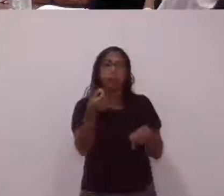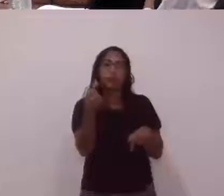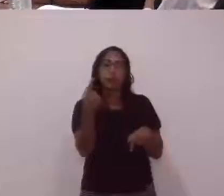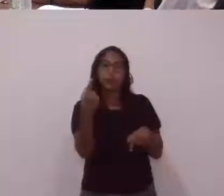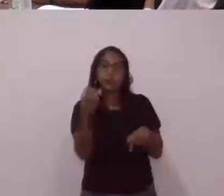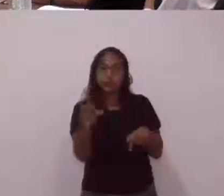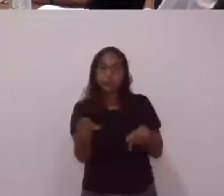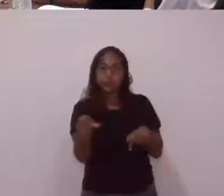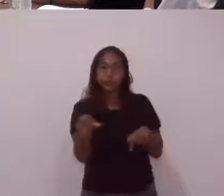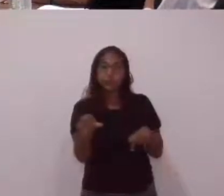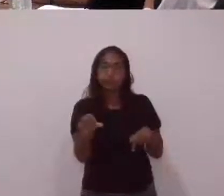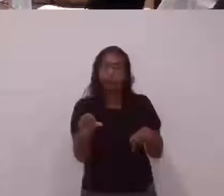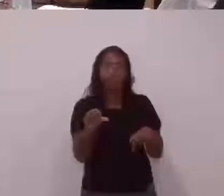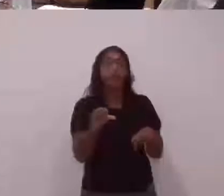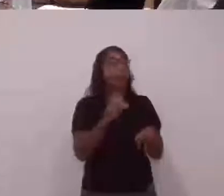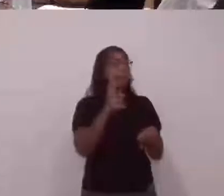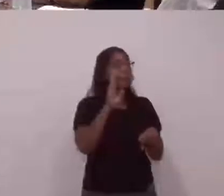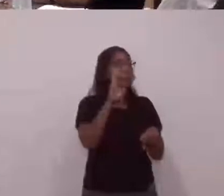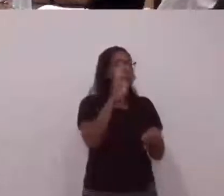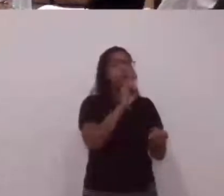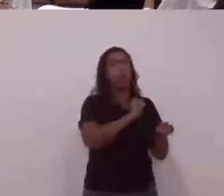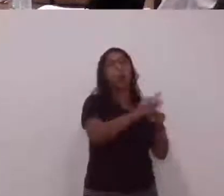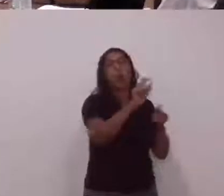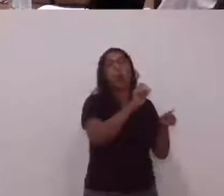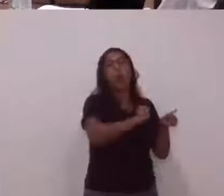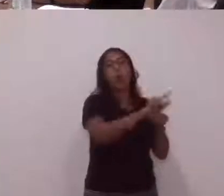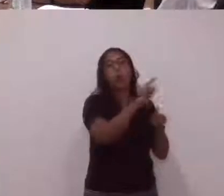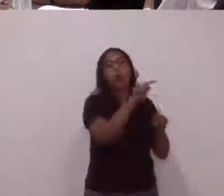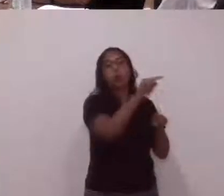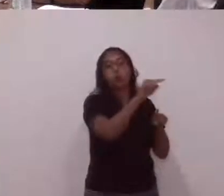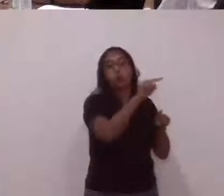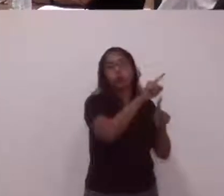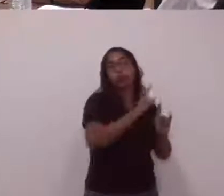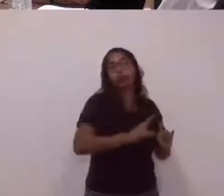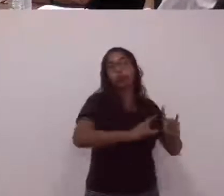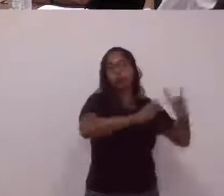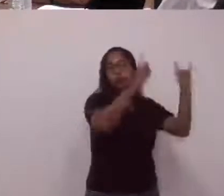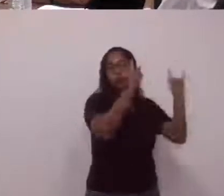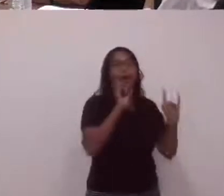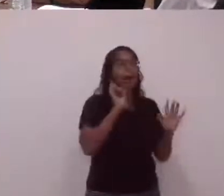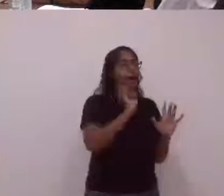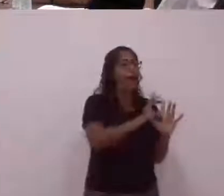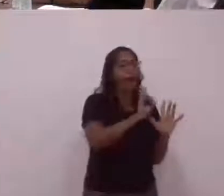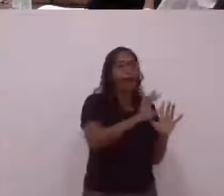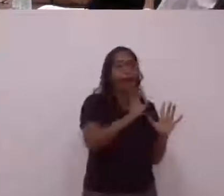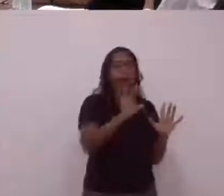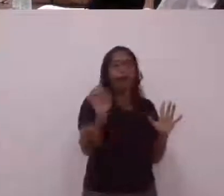especialmente os aluguéis, comprovando documentalmente cada pagamento.